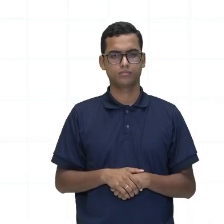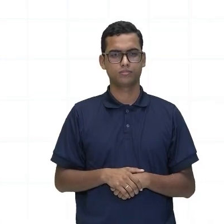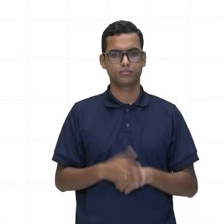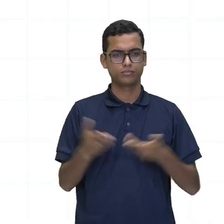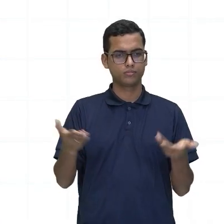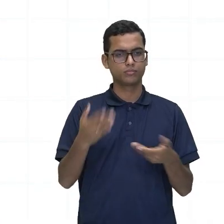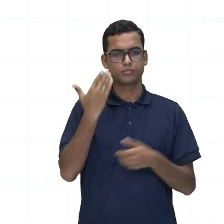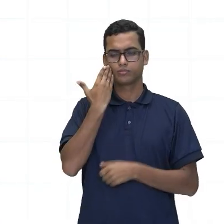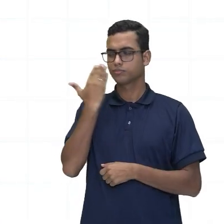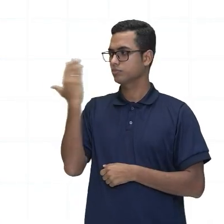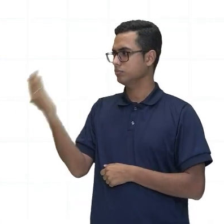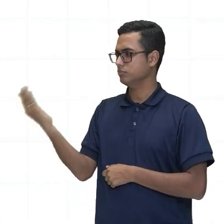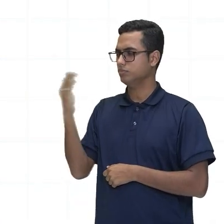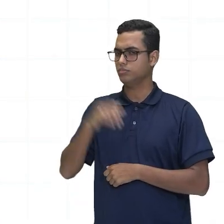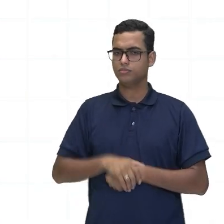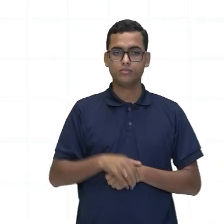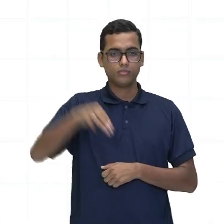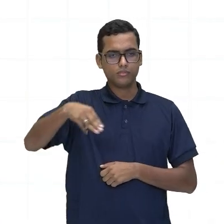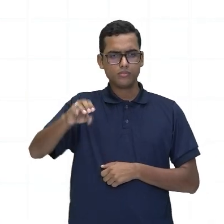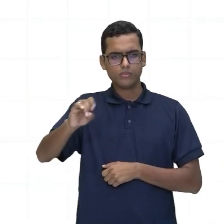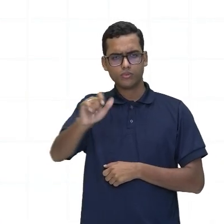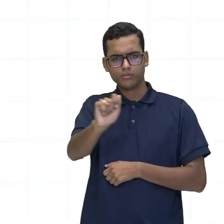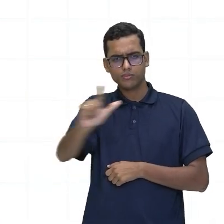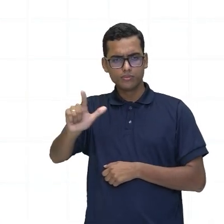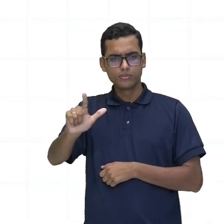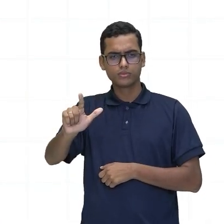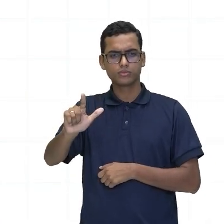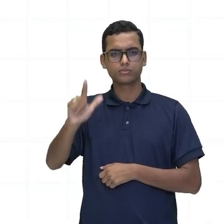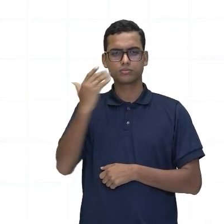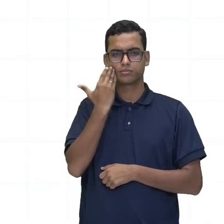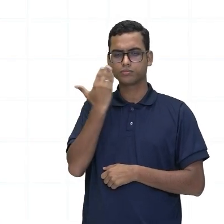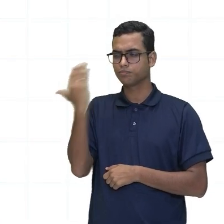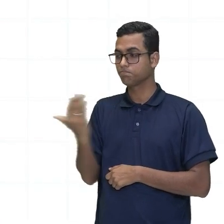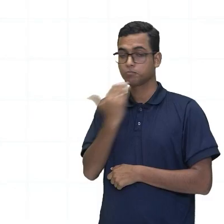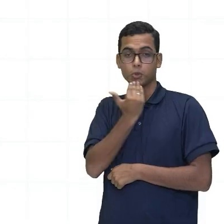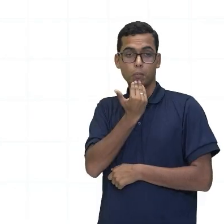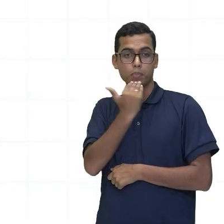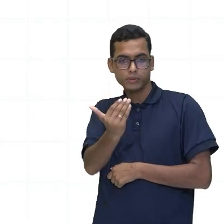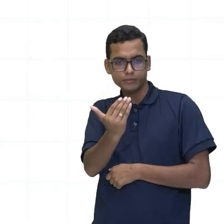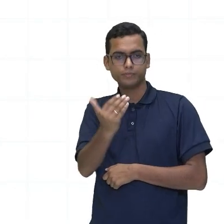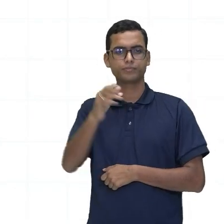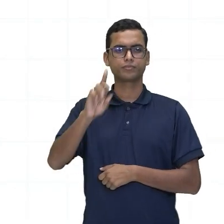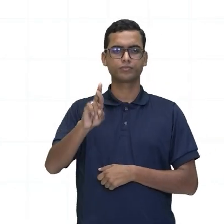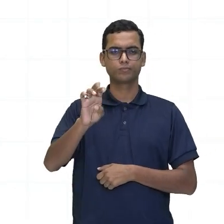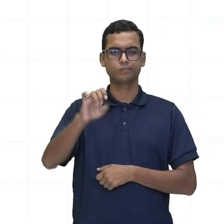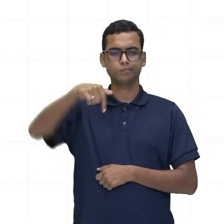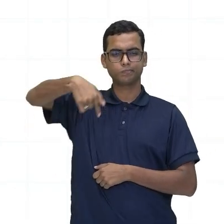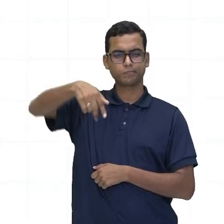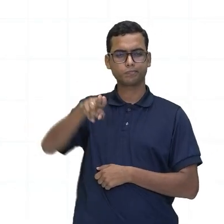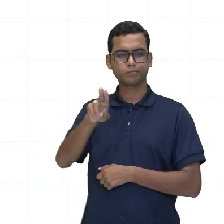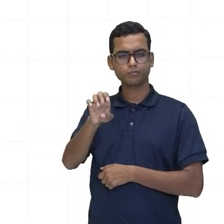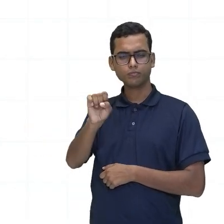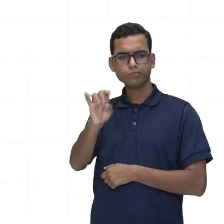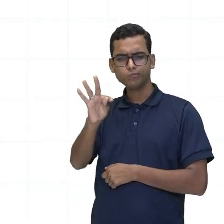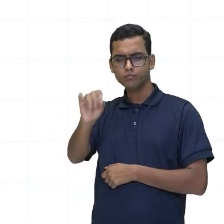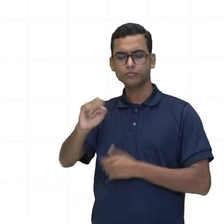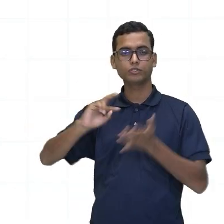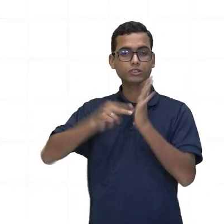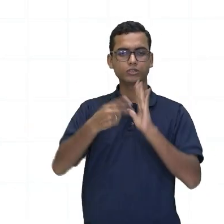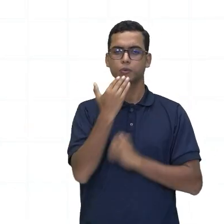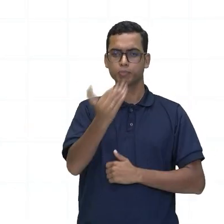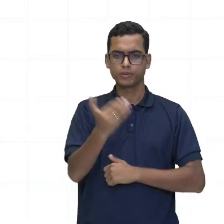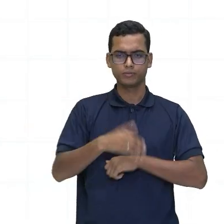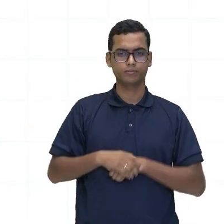Continuando, olha só, modal can, requests, pedidos. Hey Solomon, então vou mostrar aqui, Hey